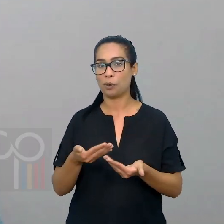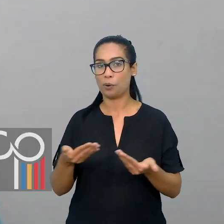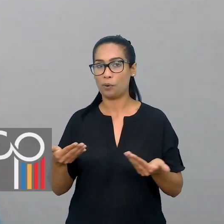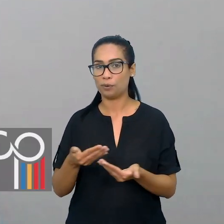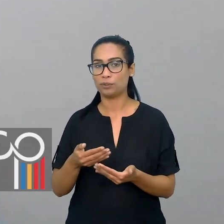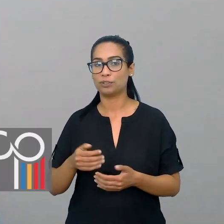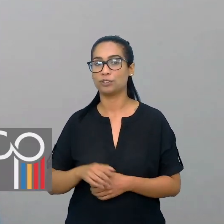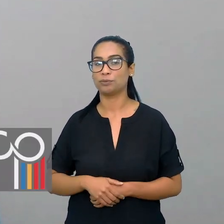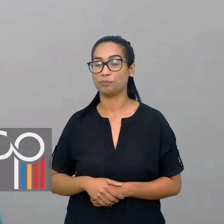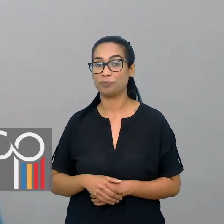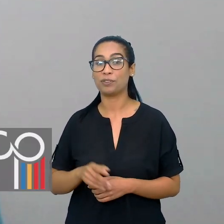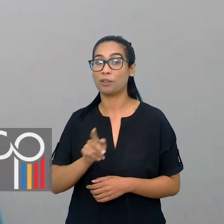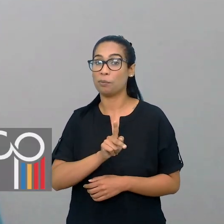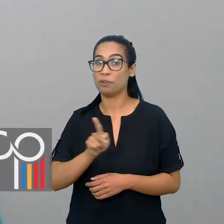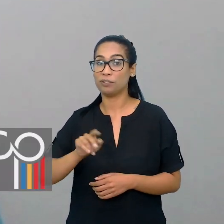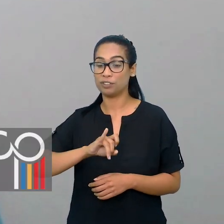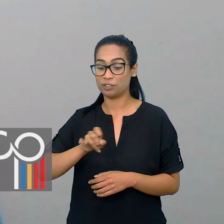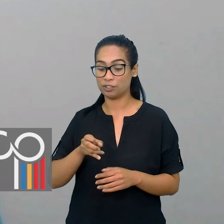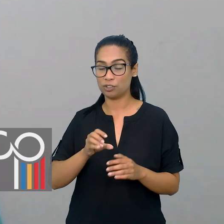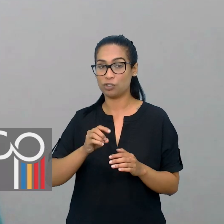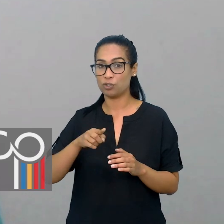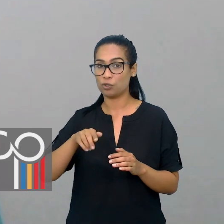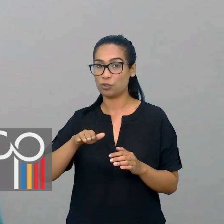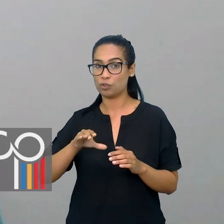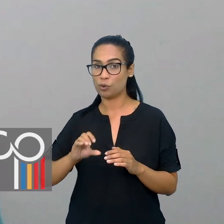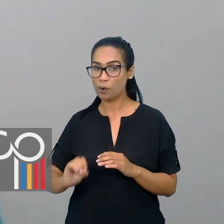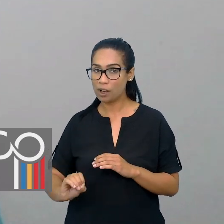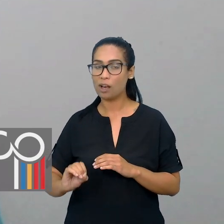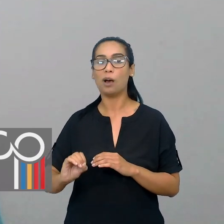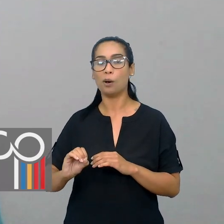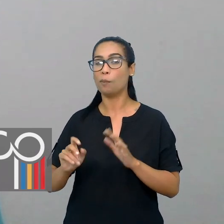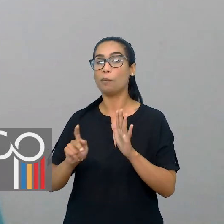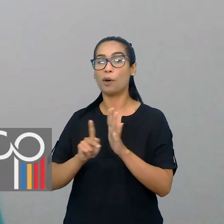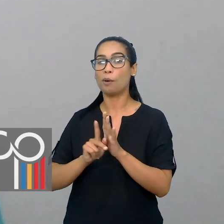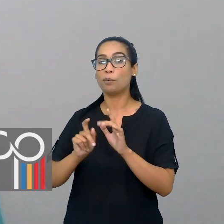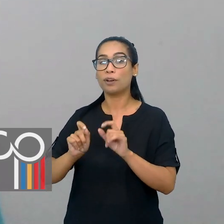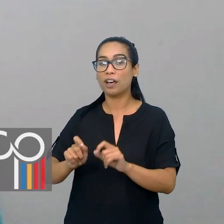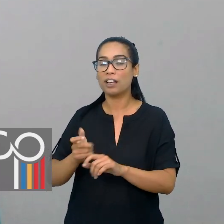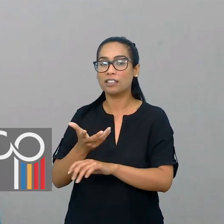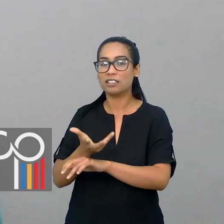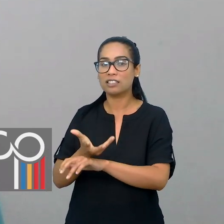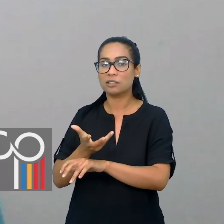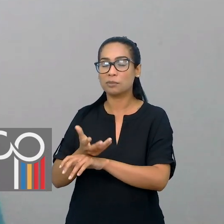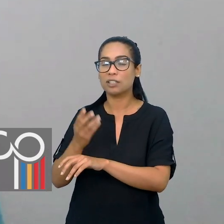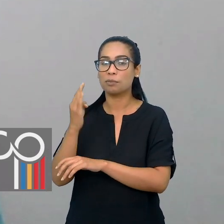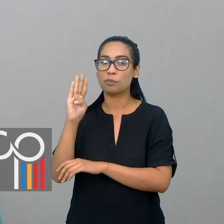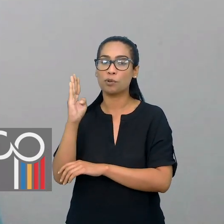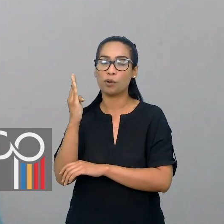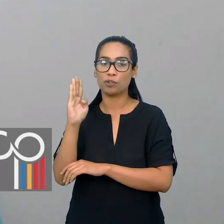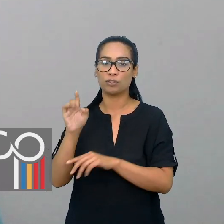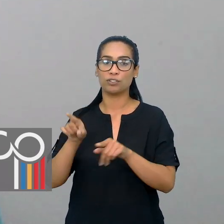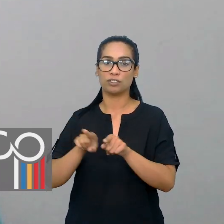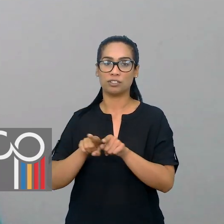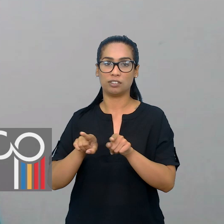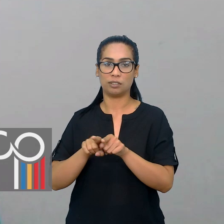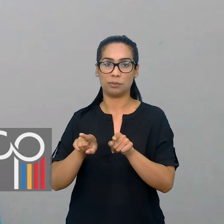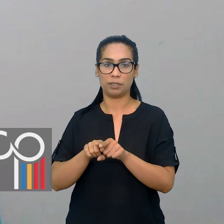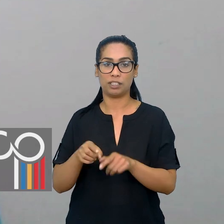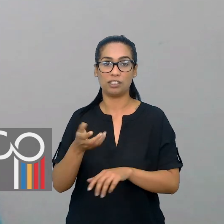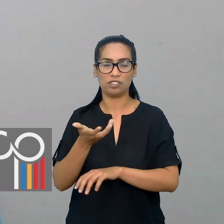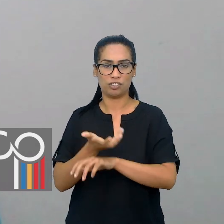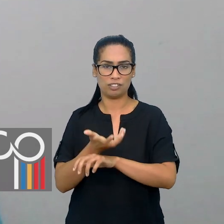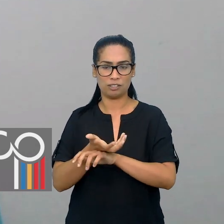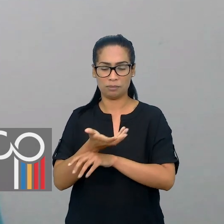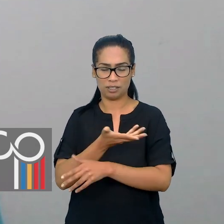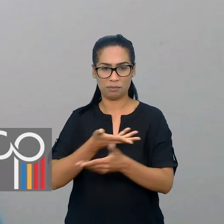da Biologia. Então, estamos fazendo uma apresentação interdisciplinar, espero que vocês